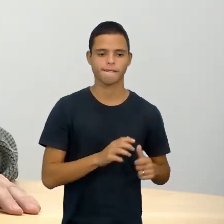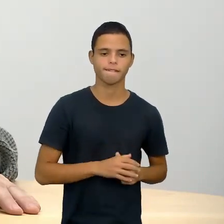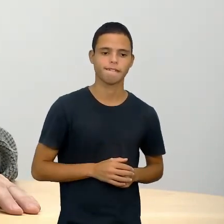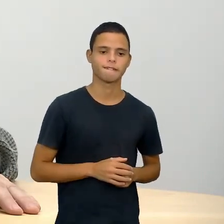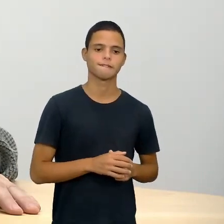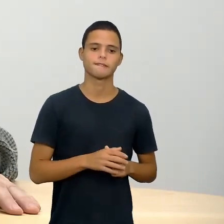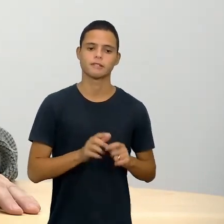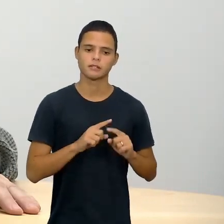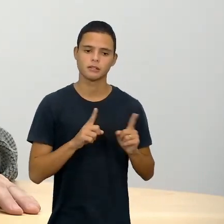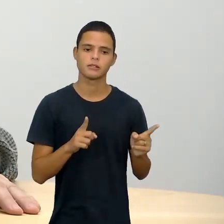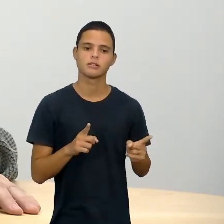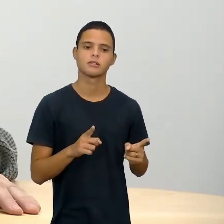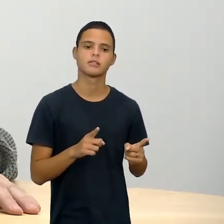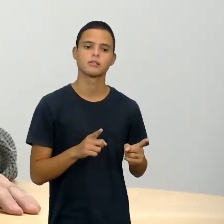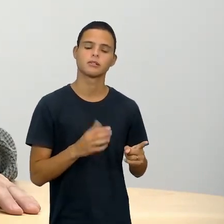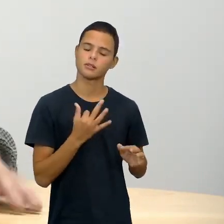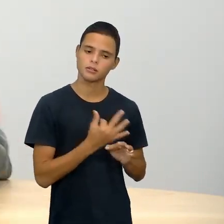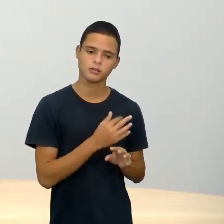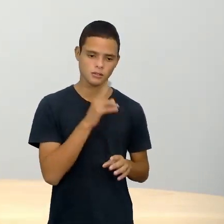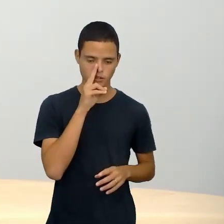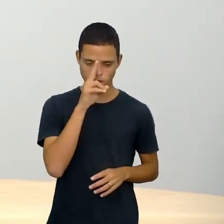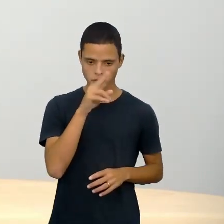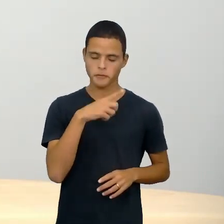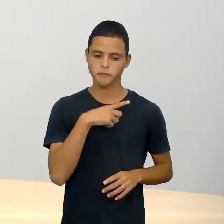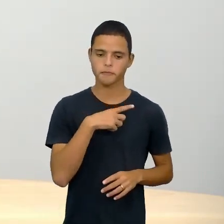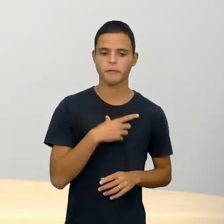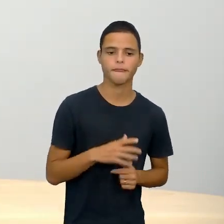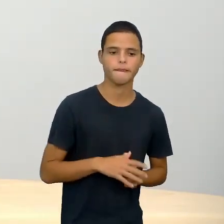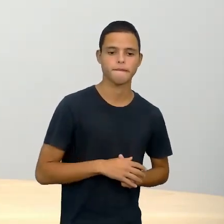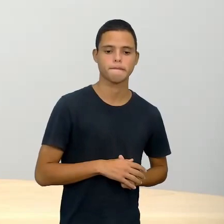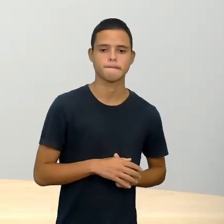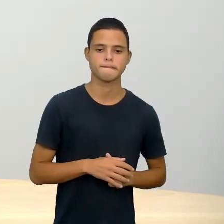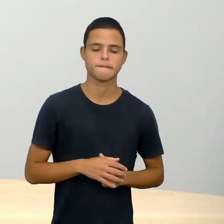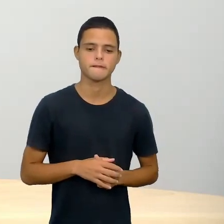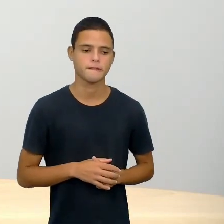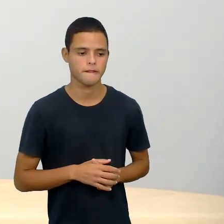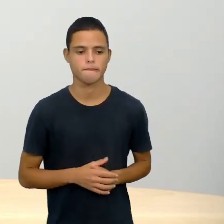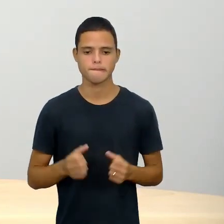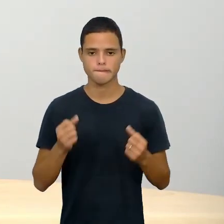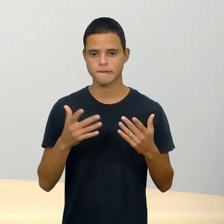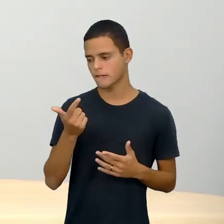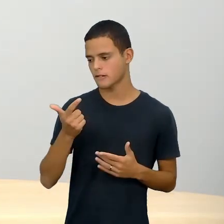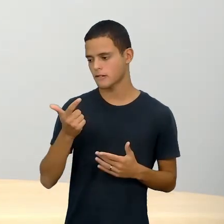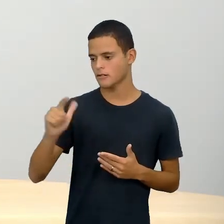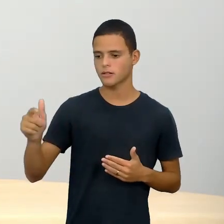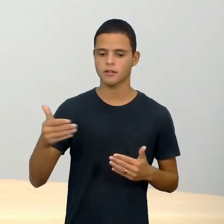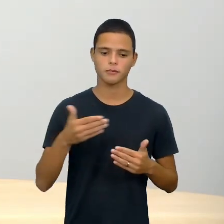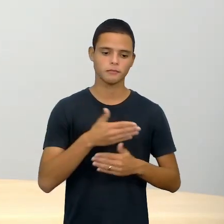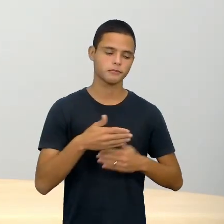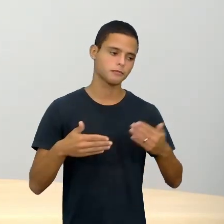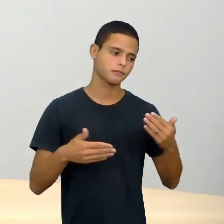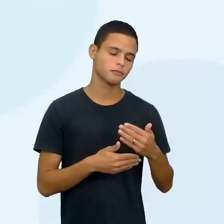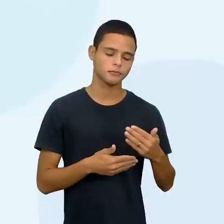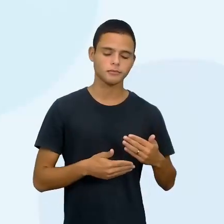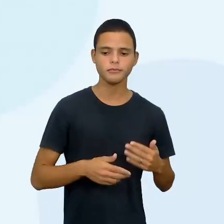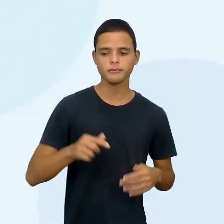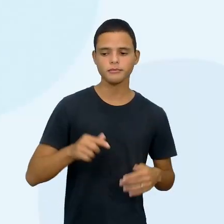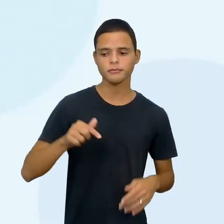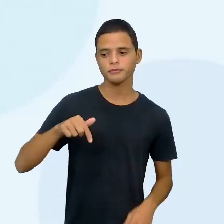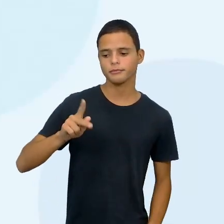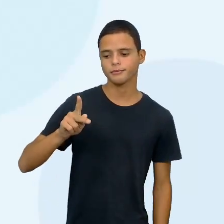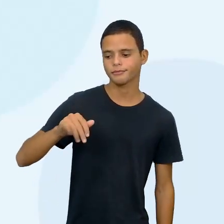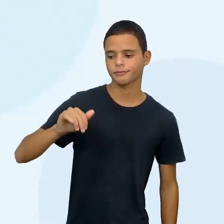é extremamente resistente. Então, é uma coisa que a gente está falando aqui para vocês. No próximo slide, Kimie vai